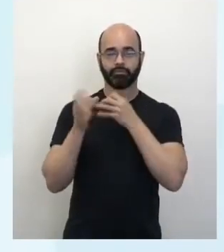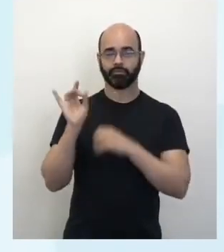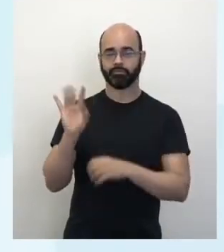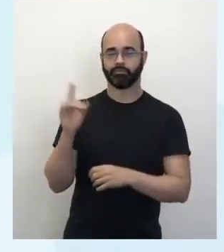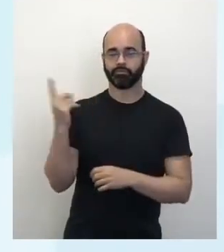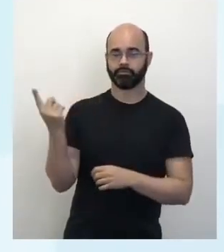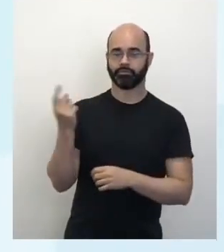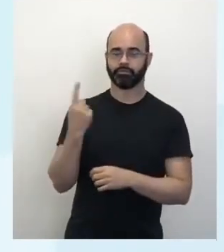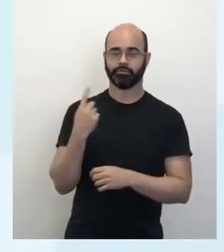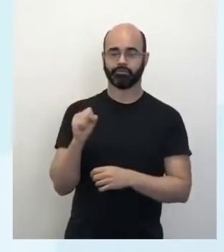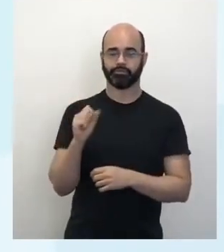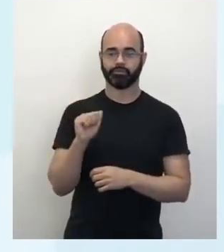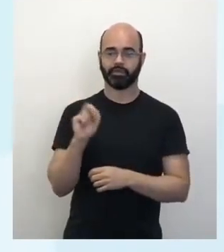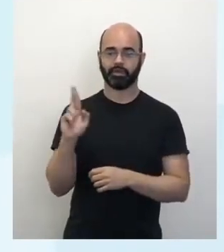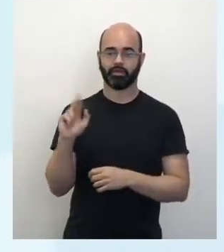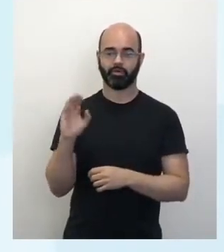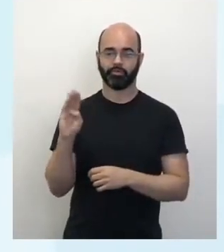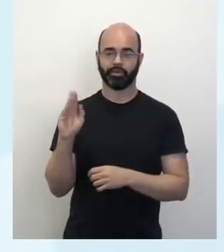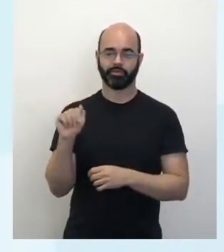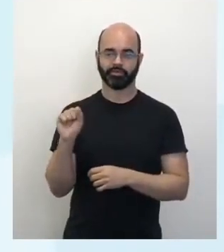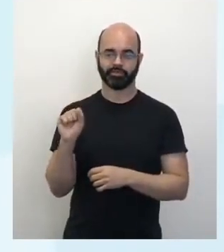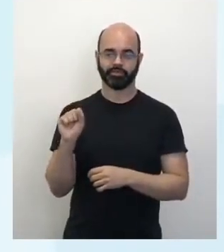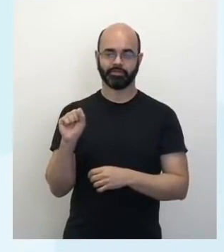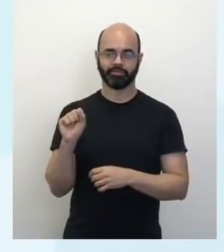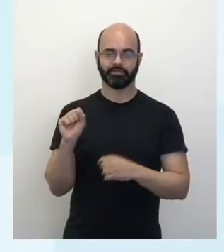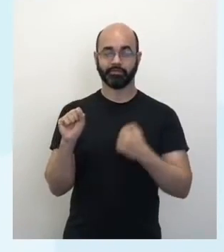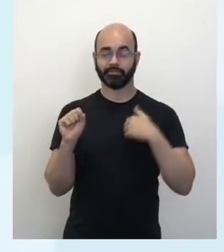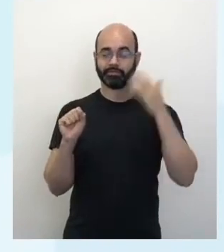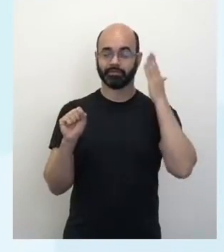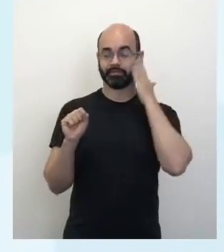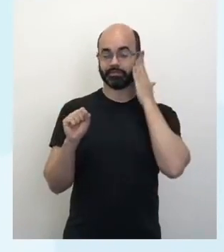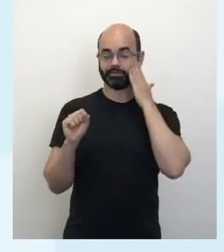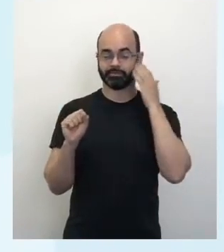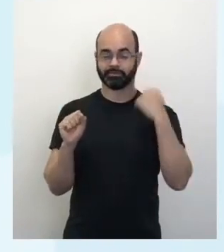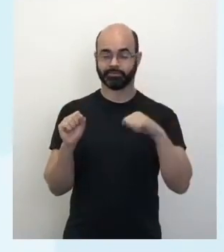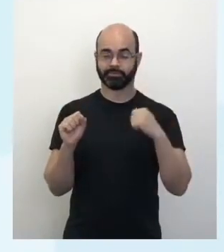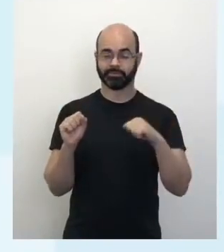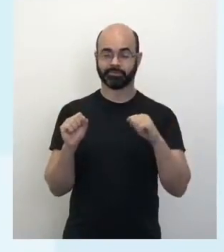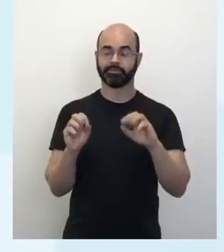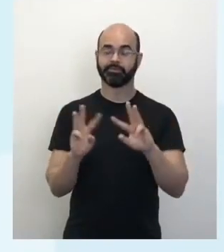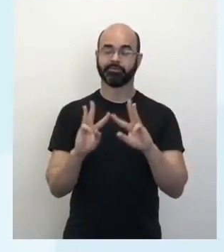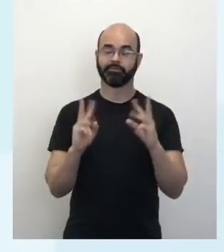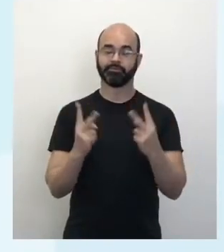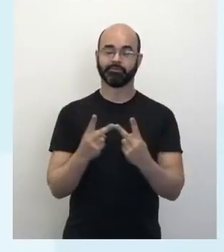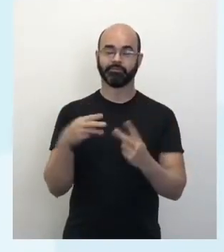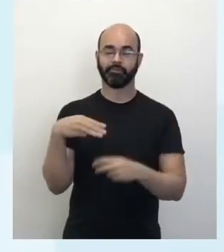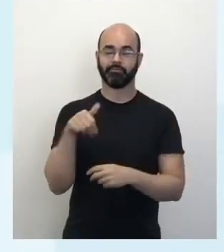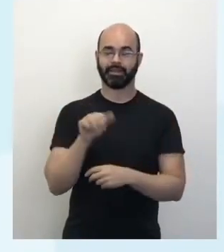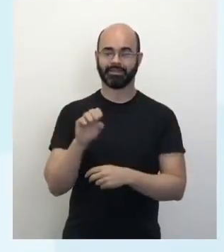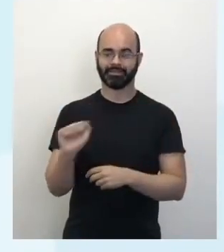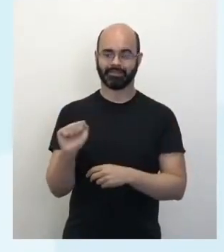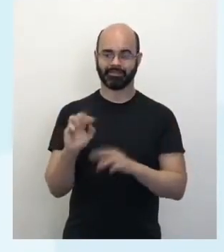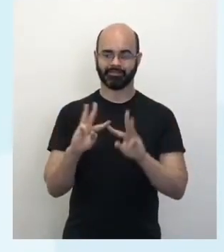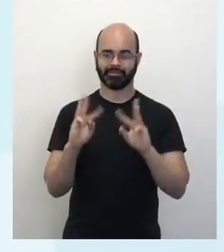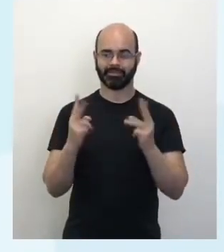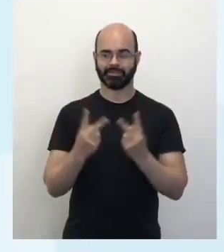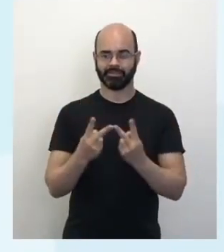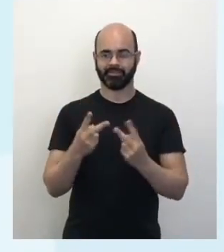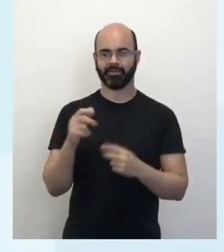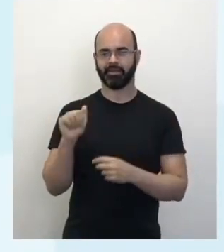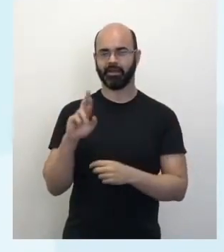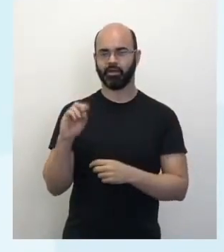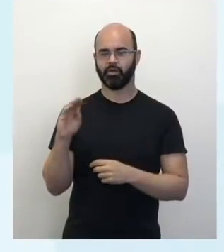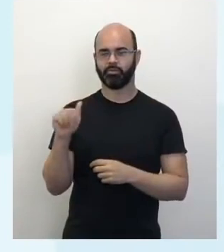Tony. Eu tenho que saber qual que é a massa de uma arroba, né? Exatamente. Eu tenho que saber que ela tem ali